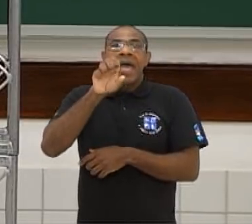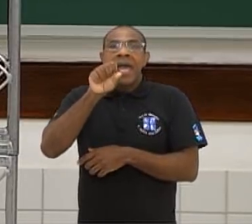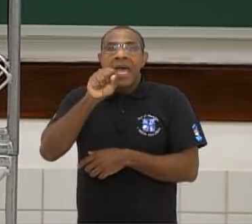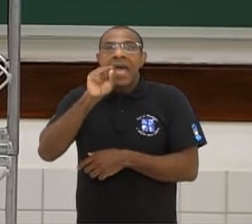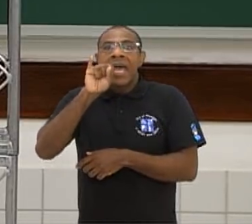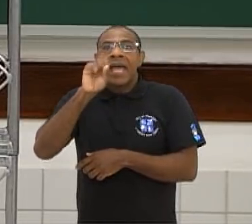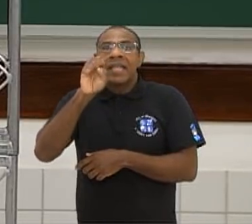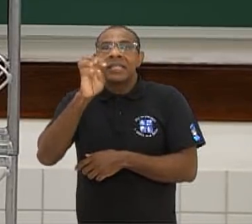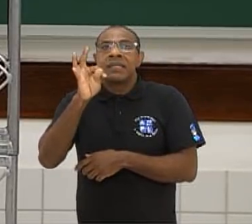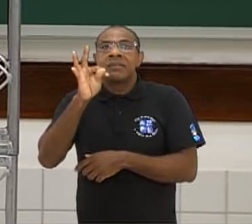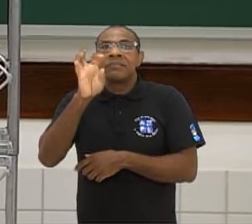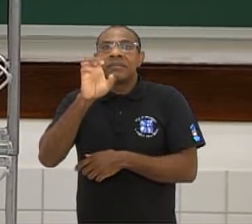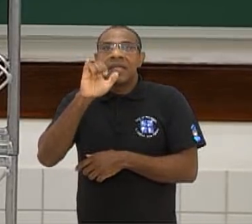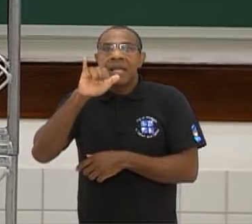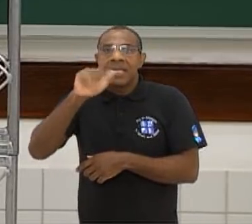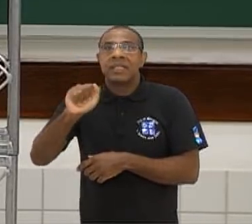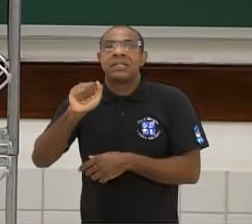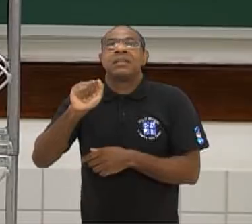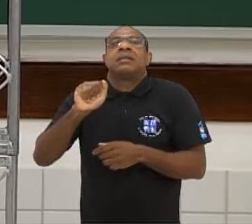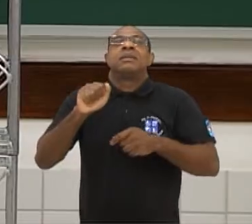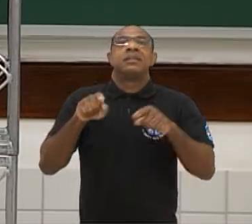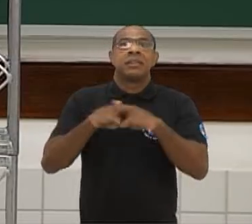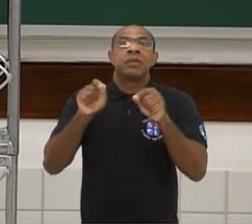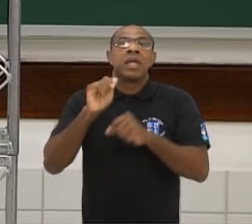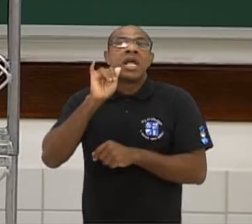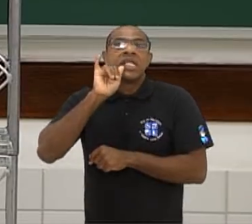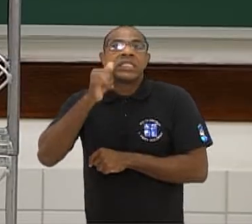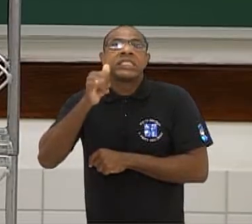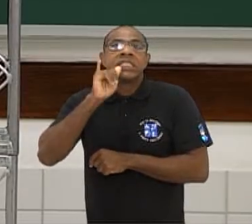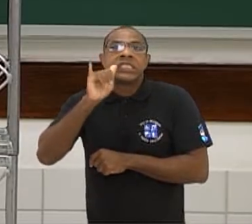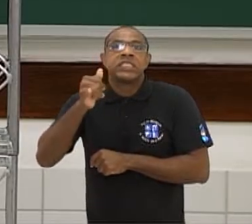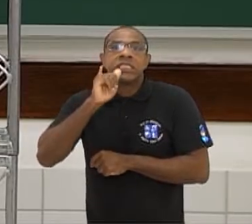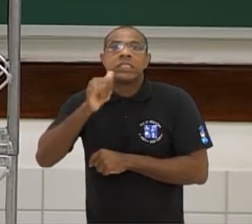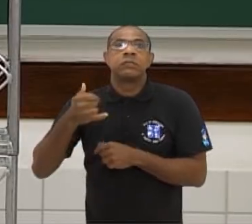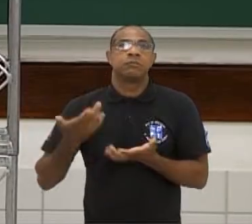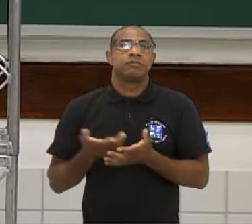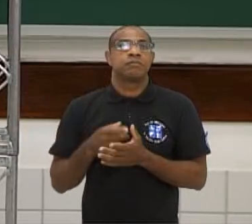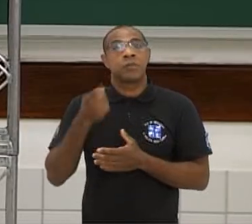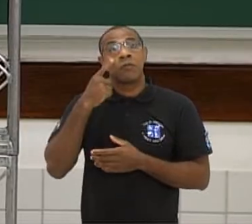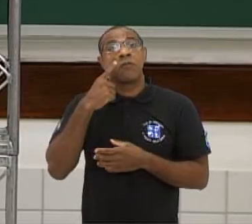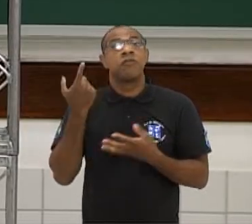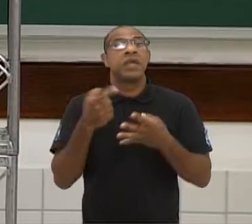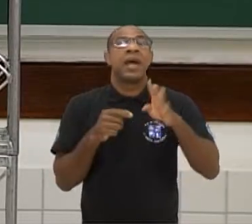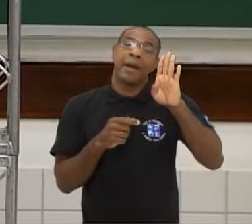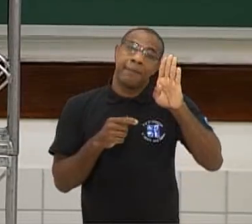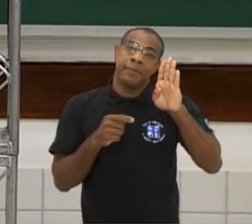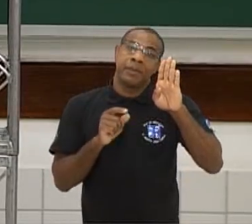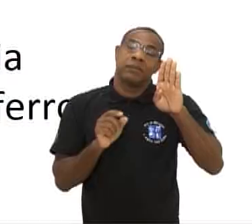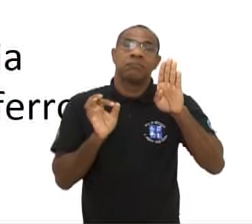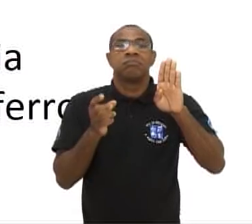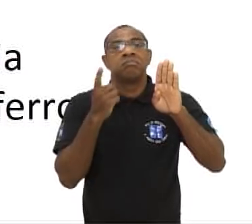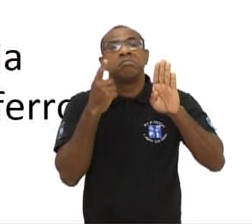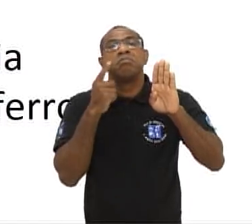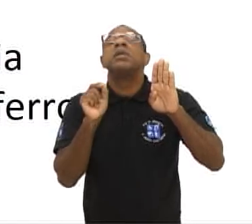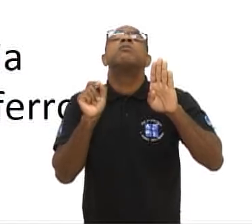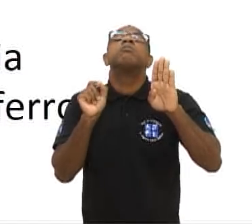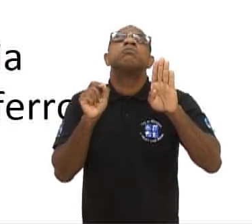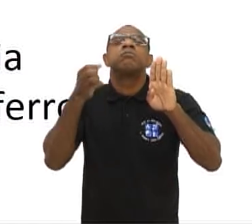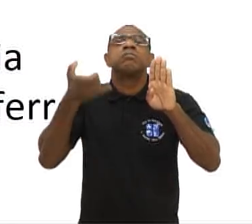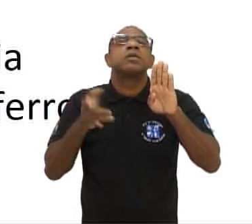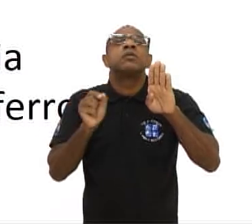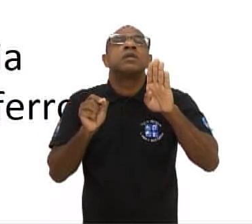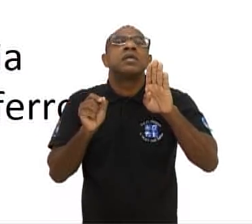de potencial e corrente elétrica. Mas vamos ver aqui as outras afirmativas, o que elas dizem. A letra B,